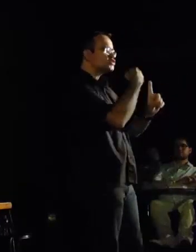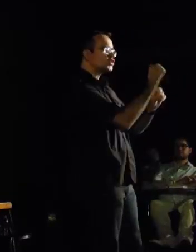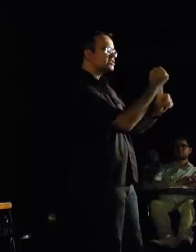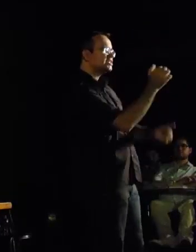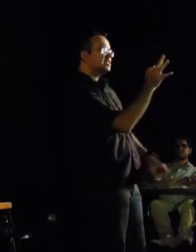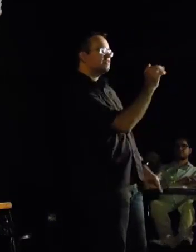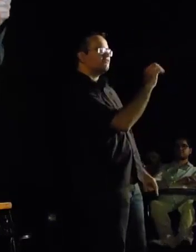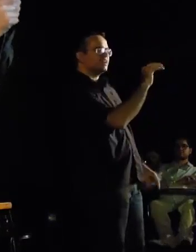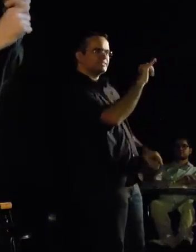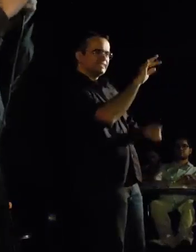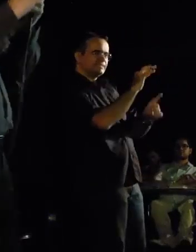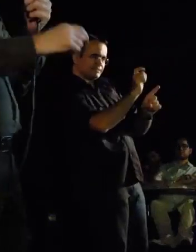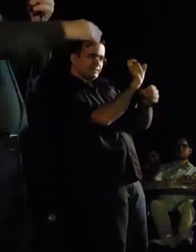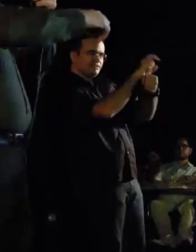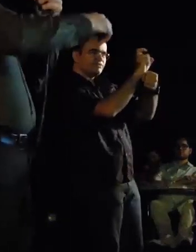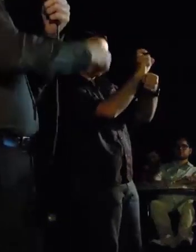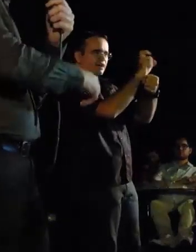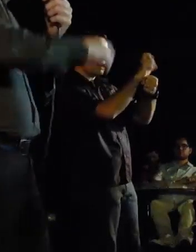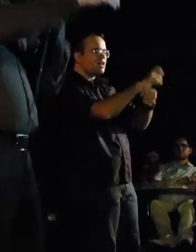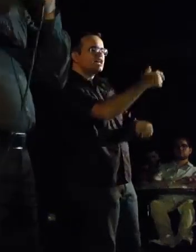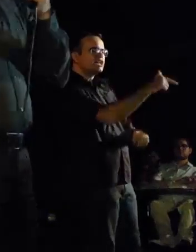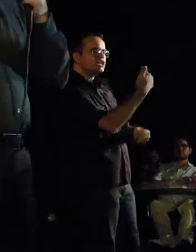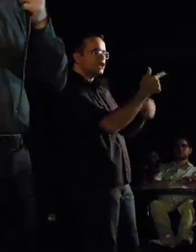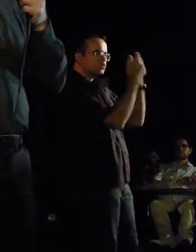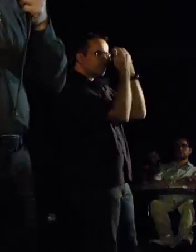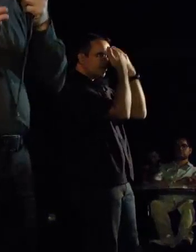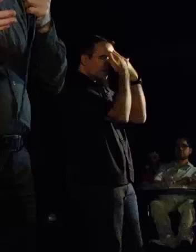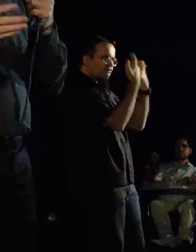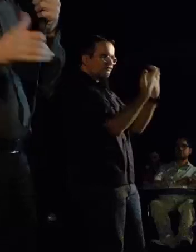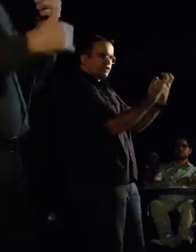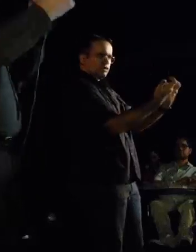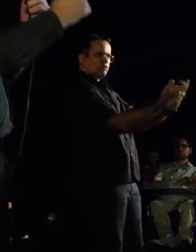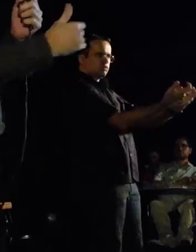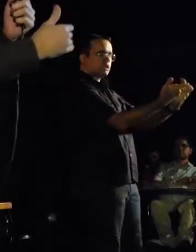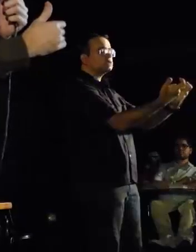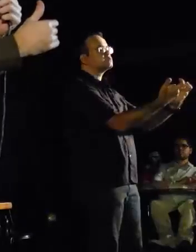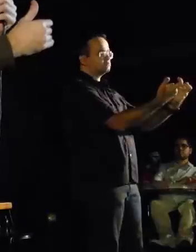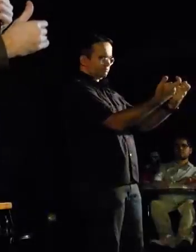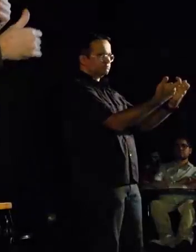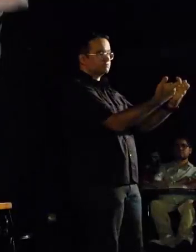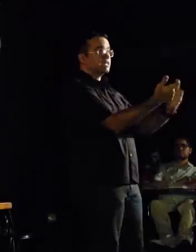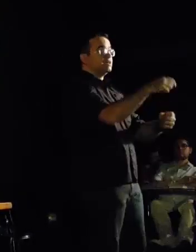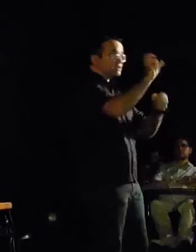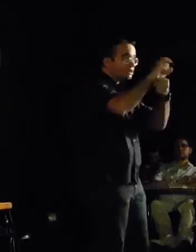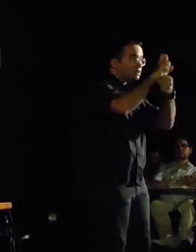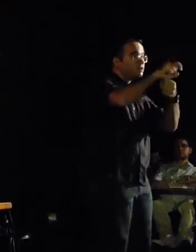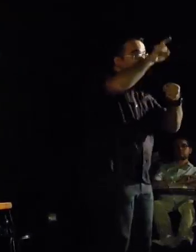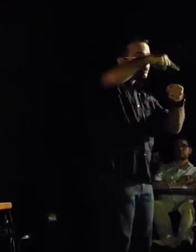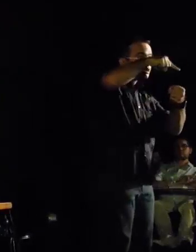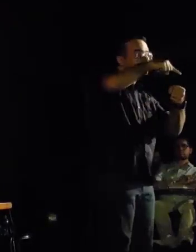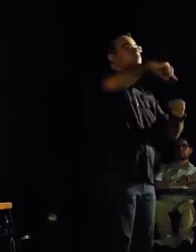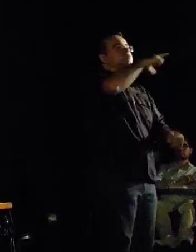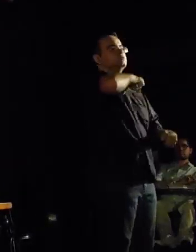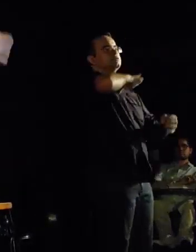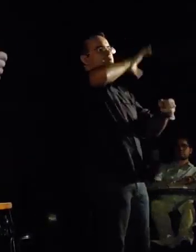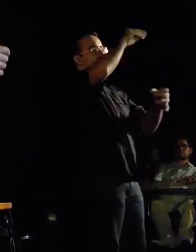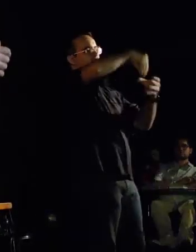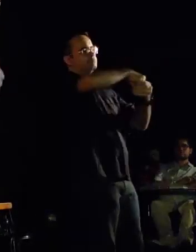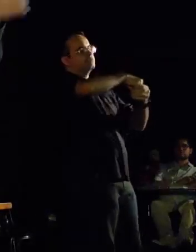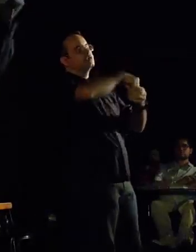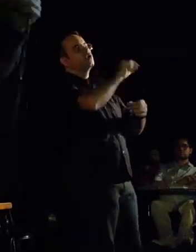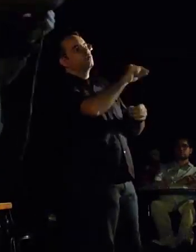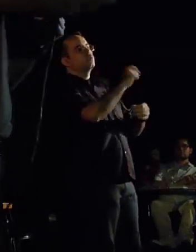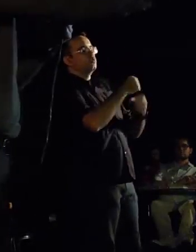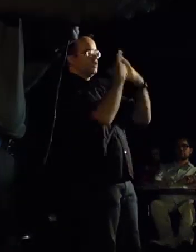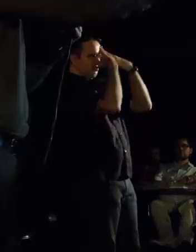não seja uma sociedade de uma generalização da violência sob a forma de milícias,